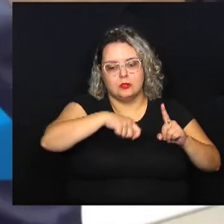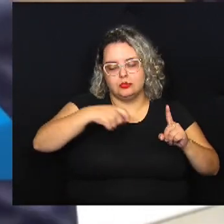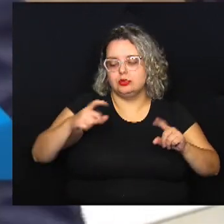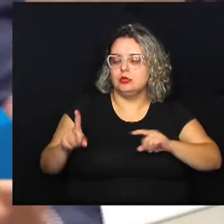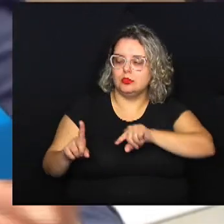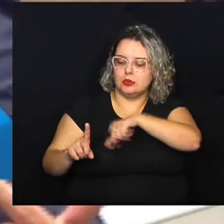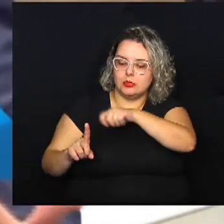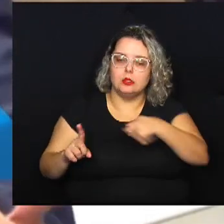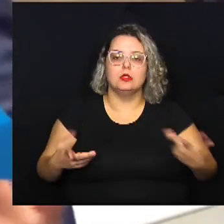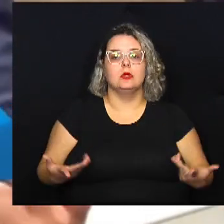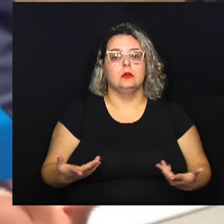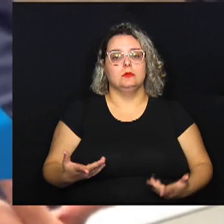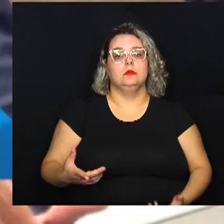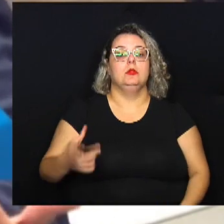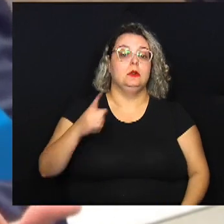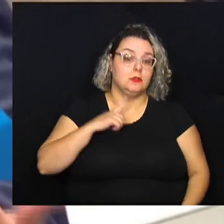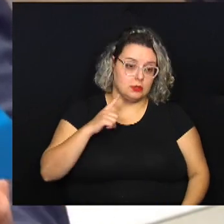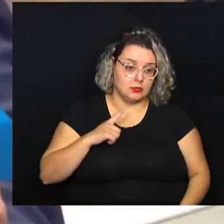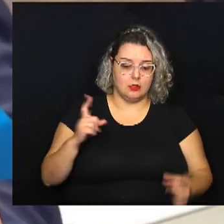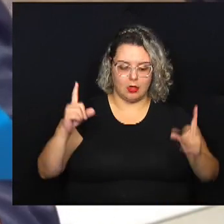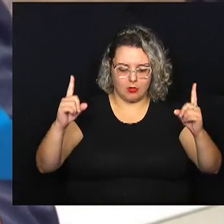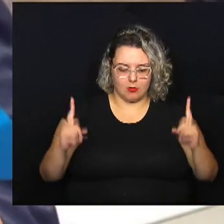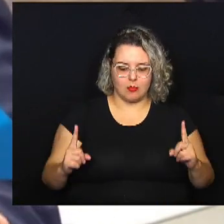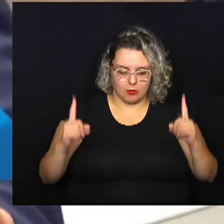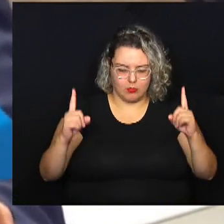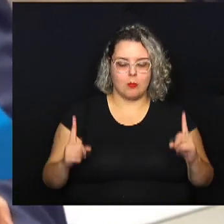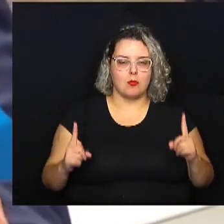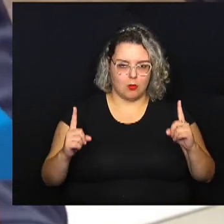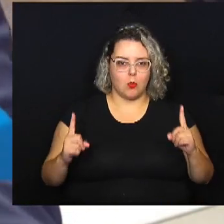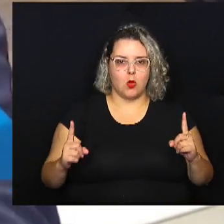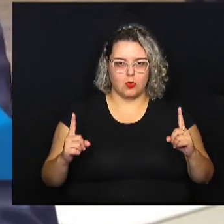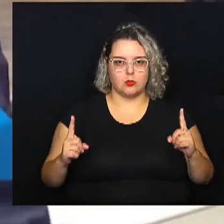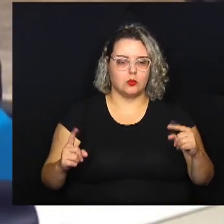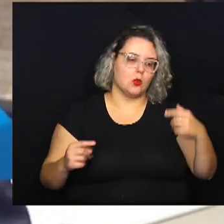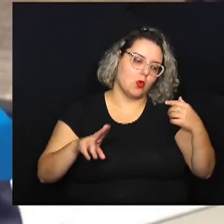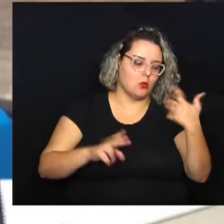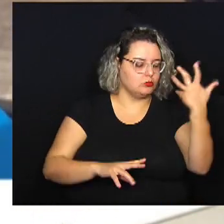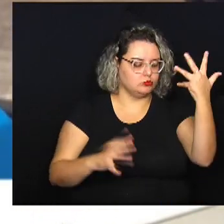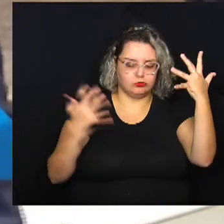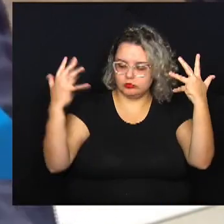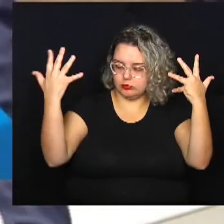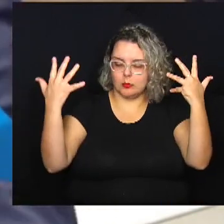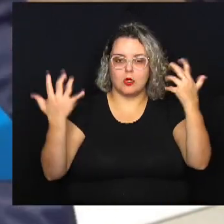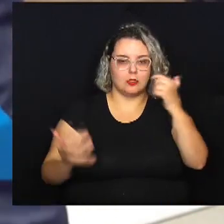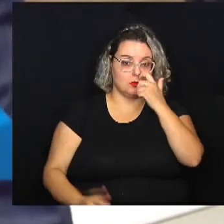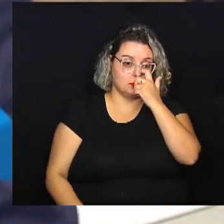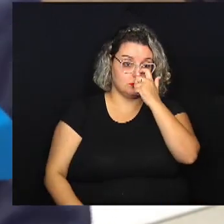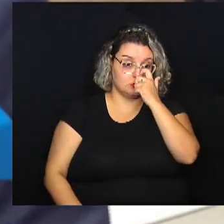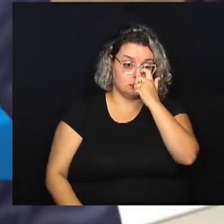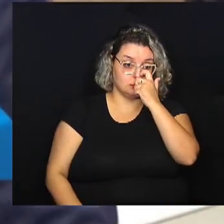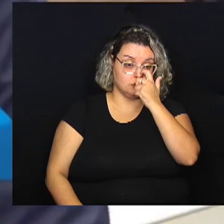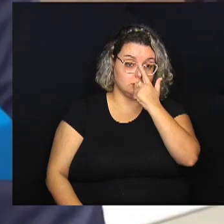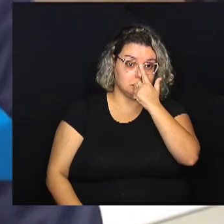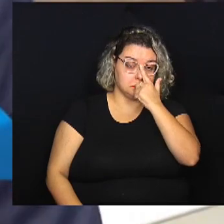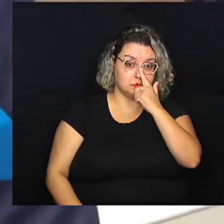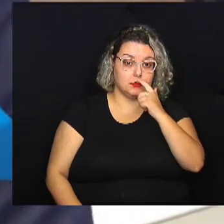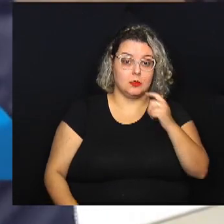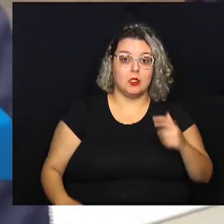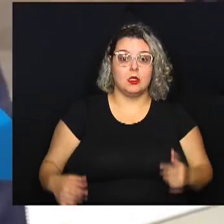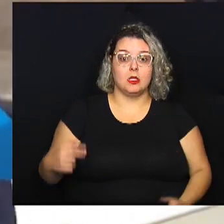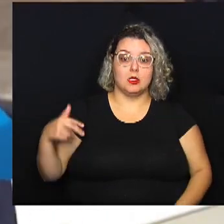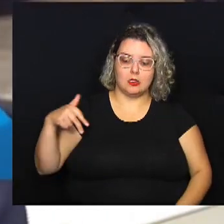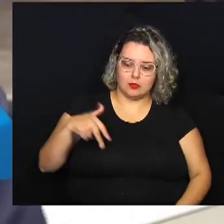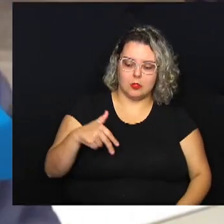slack points são pontos, 2 pontos que ficam numa horizontal e a pessoa leva o